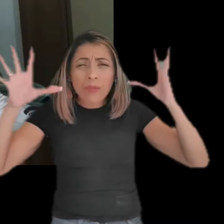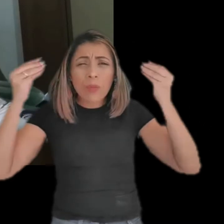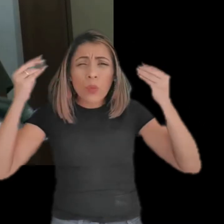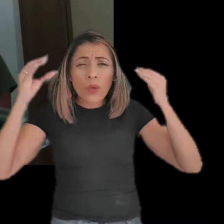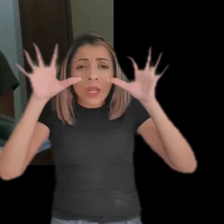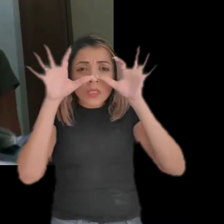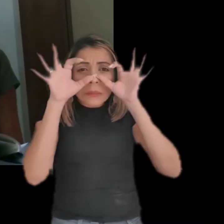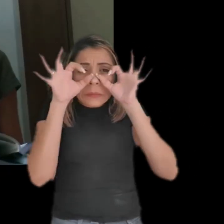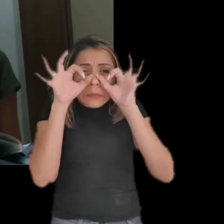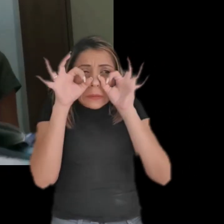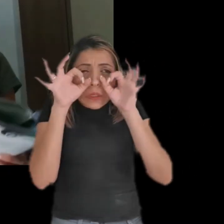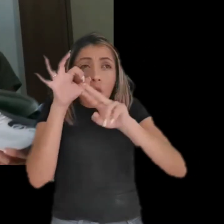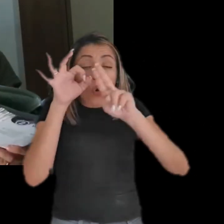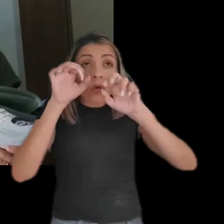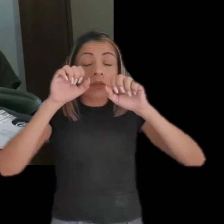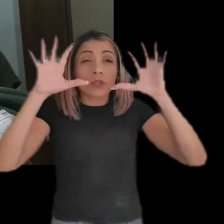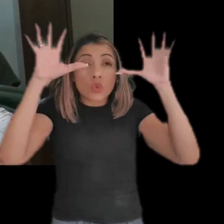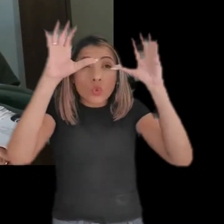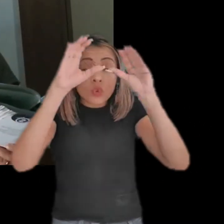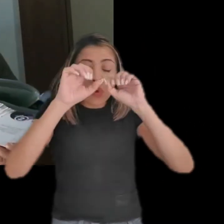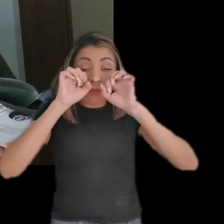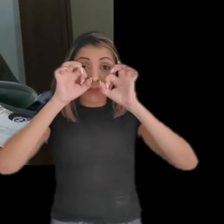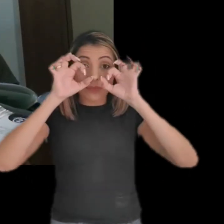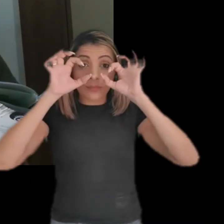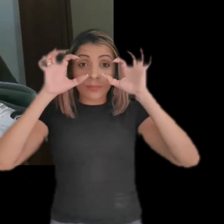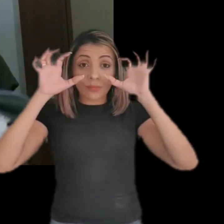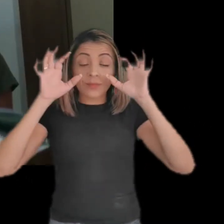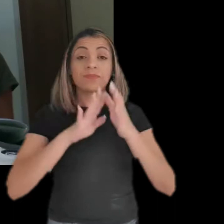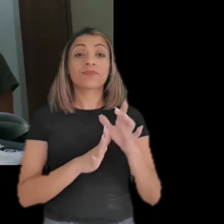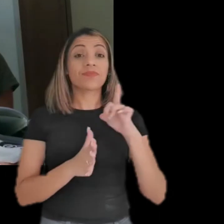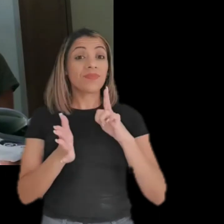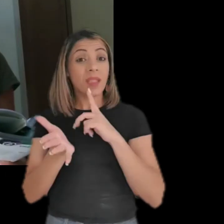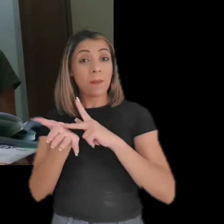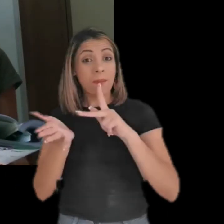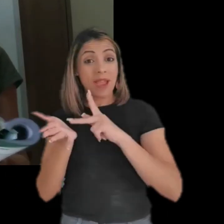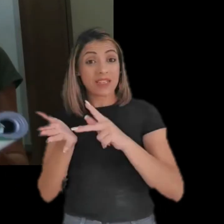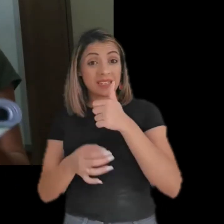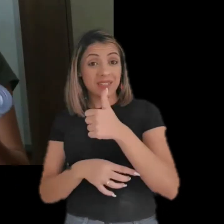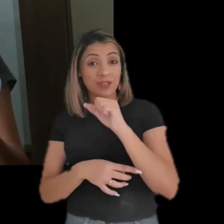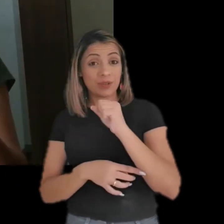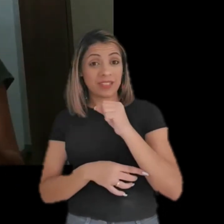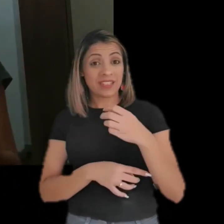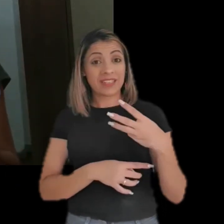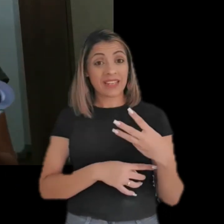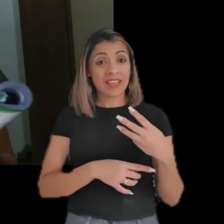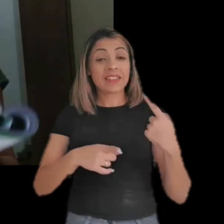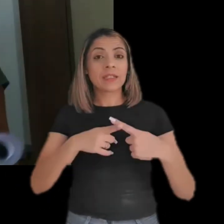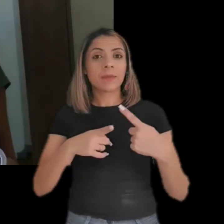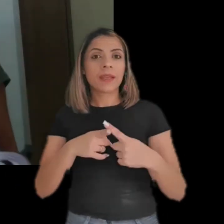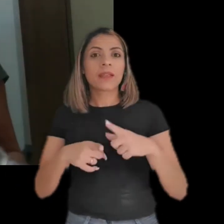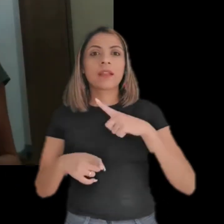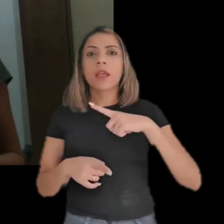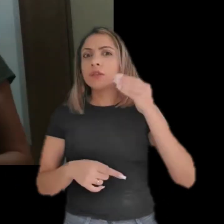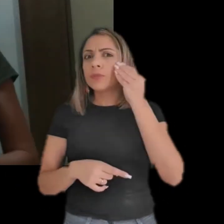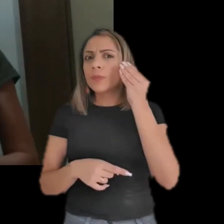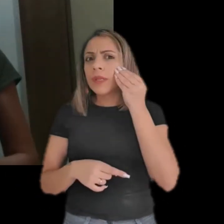experimento interessante que eu deixei como opcional. No final da página 183, não vamos fazer. Então, é um experimento